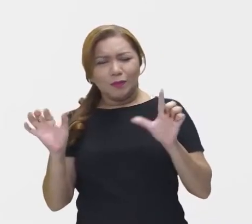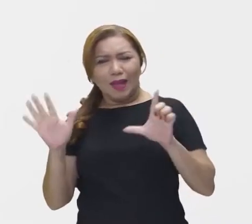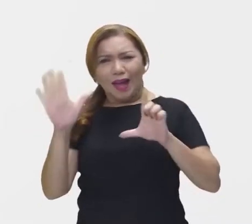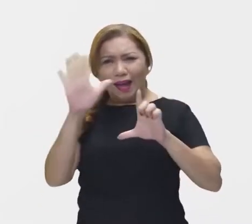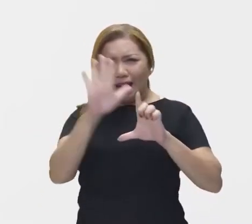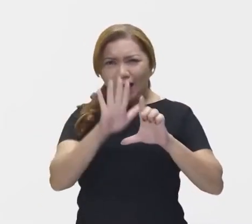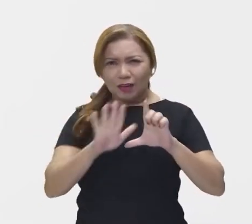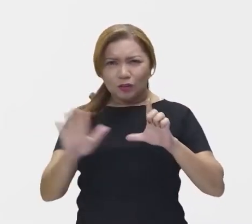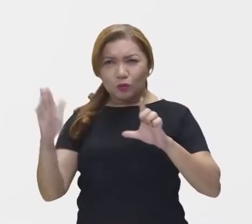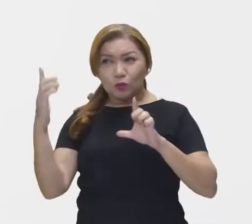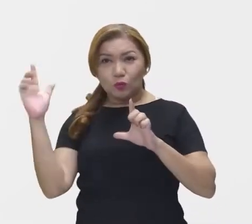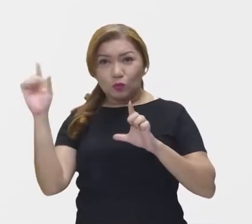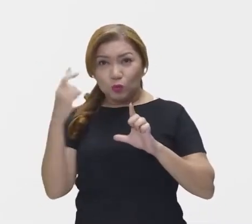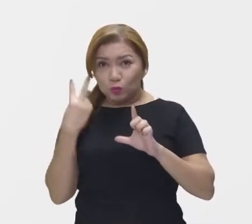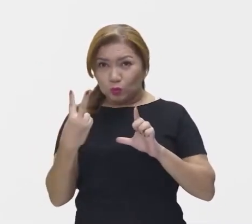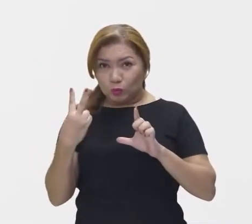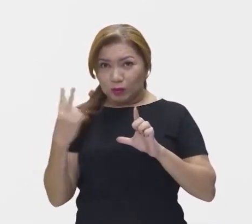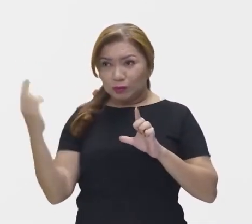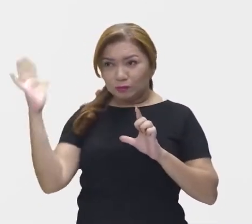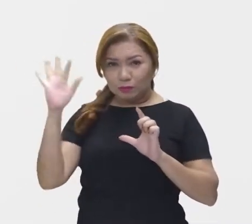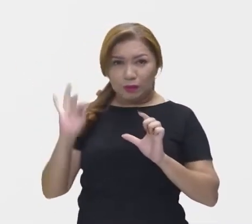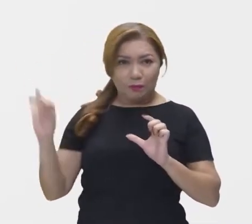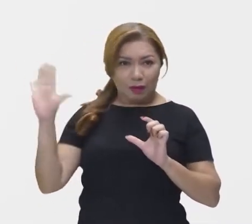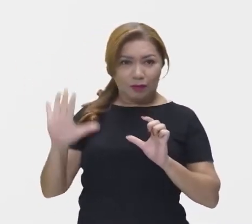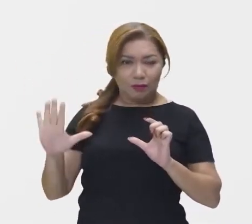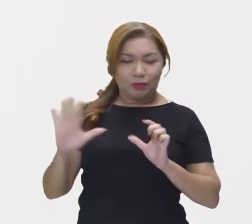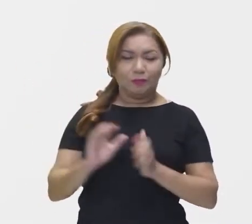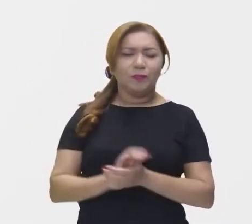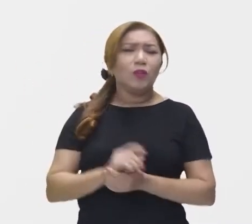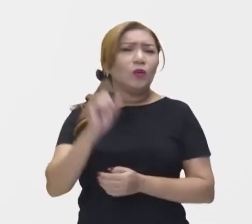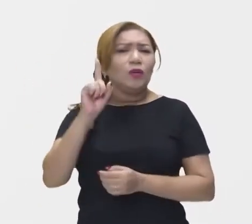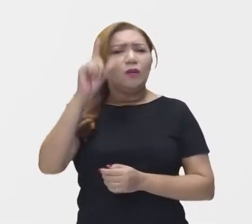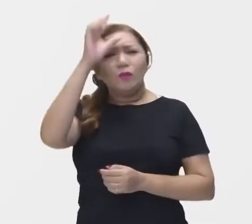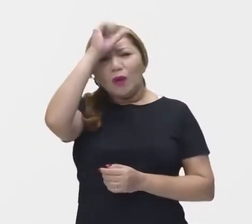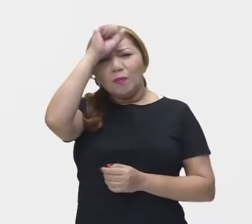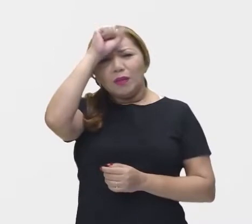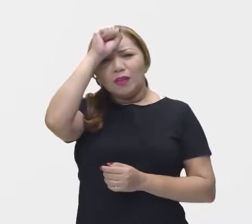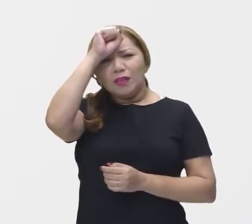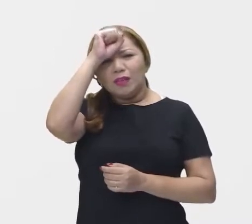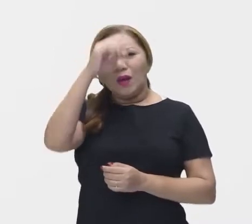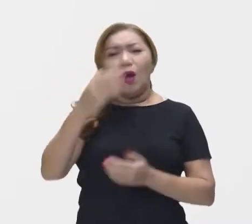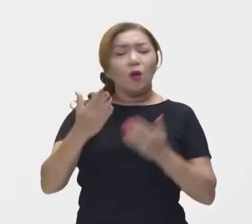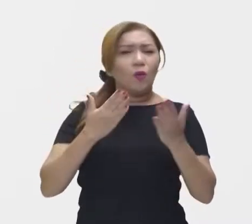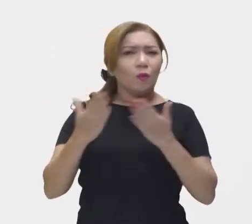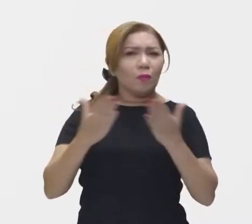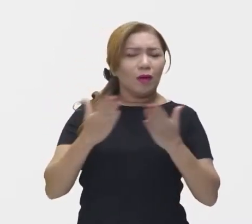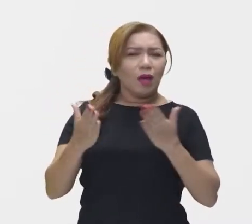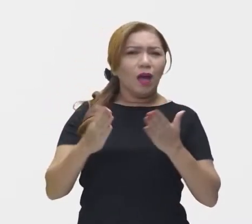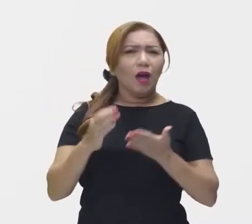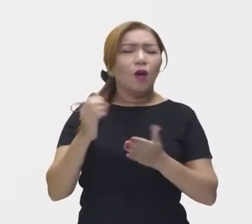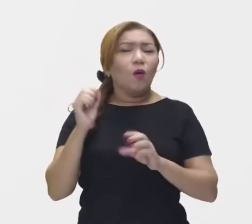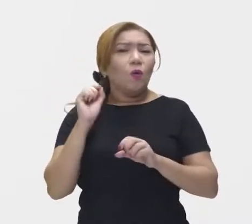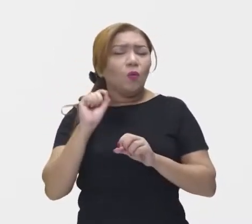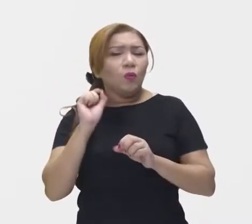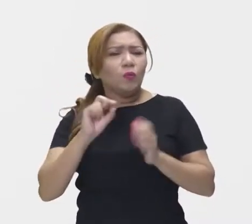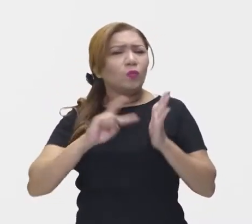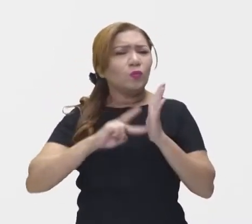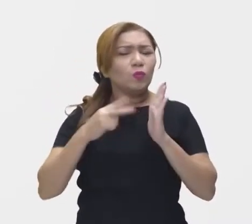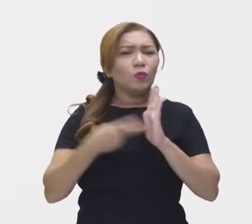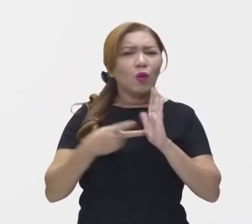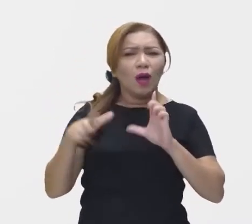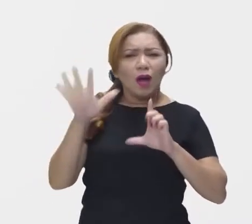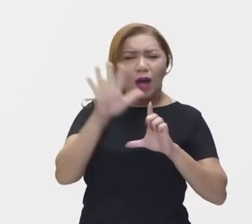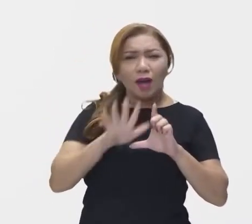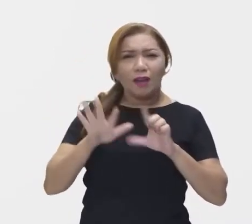duas figuras. E qual a habilidade que nós queremos para você? Que você possa comparar os conceitos de área